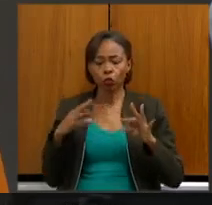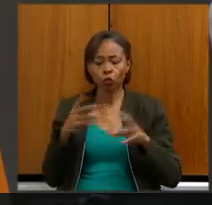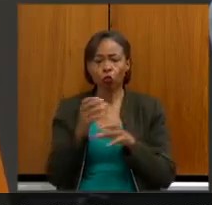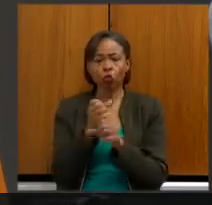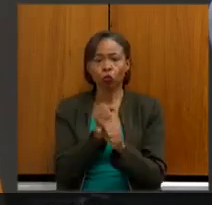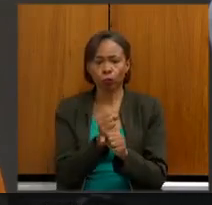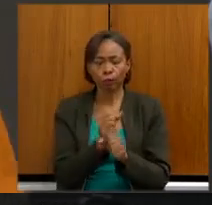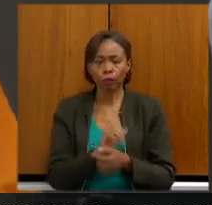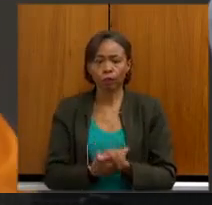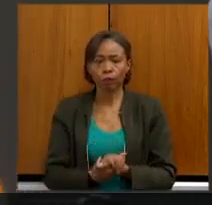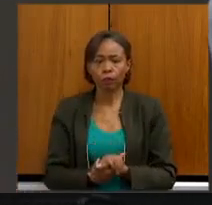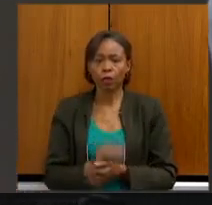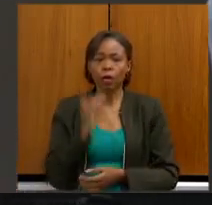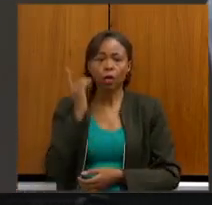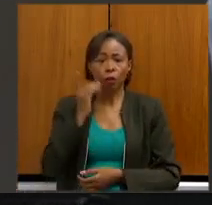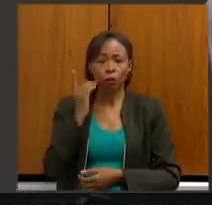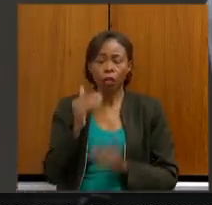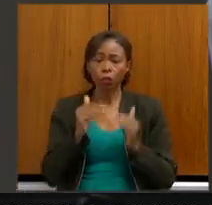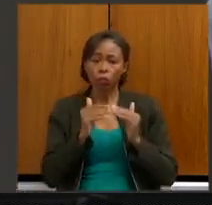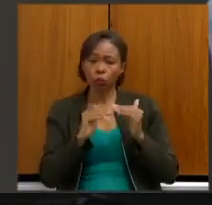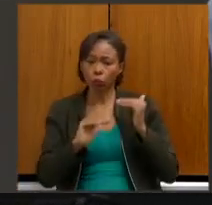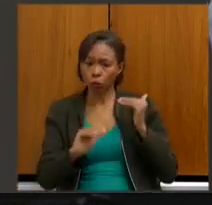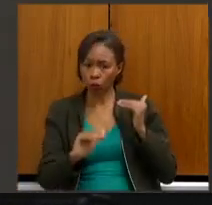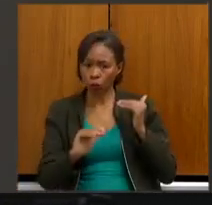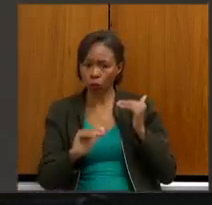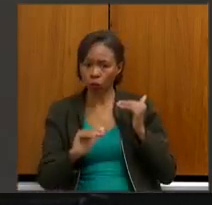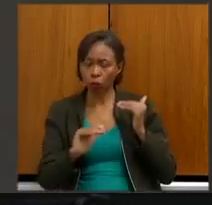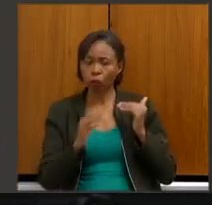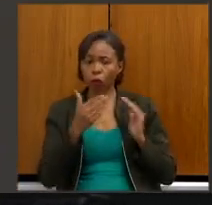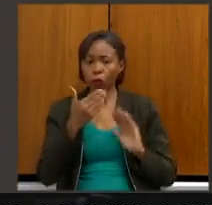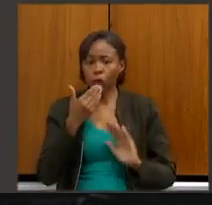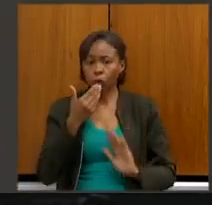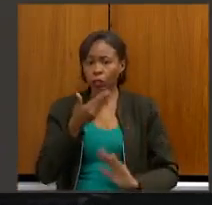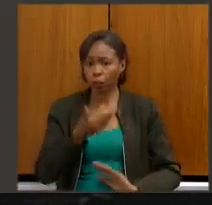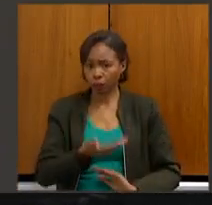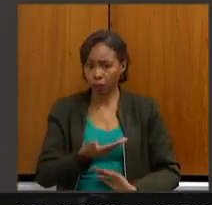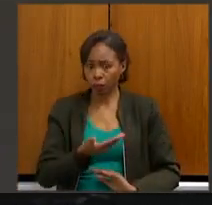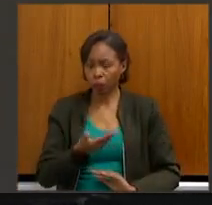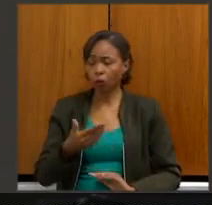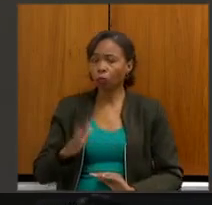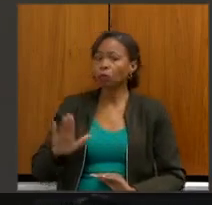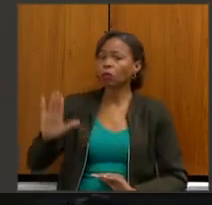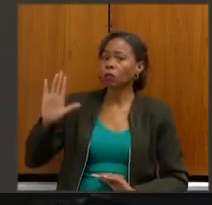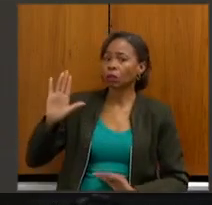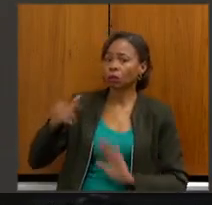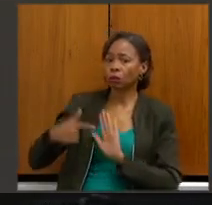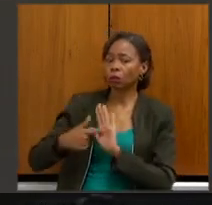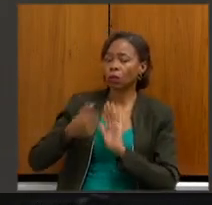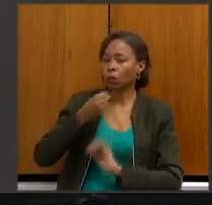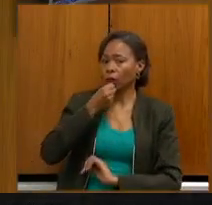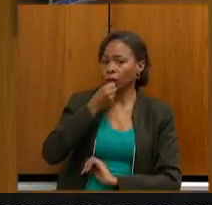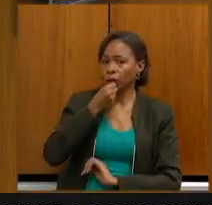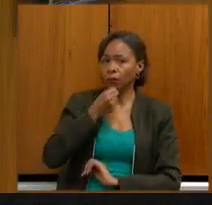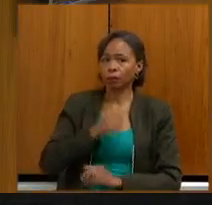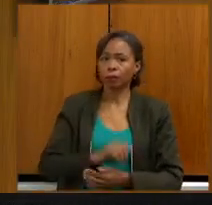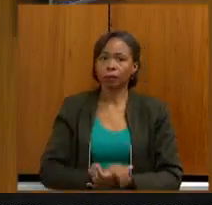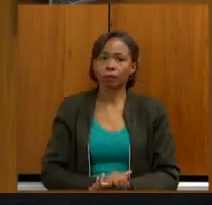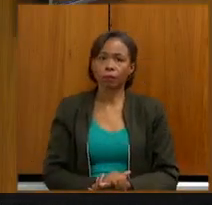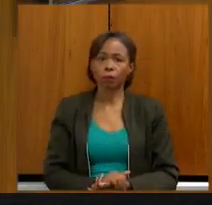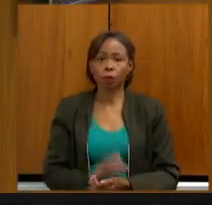As deputadas que discordam dos requerimentos conforme lidos por favor se manifestem ao microfone